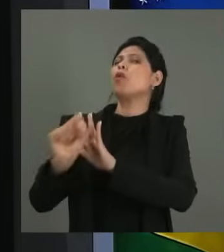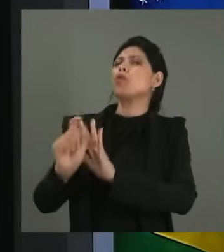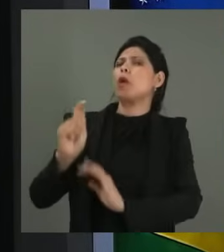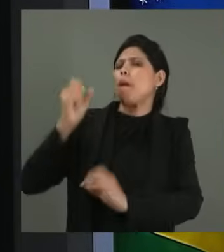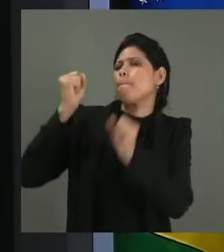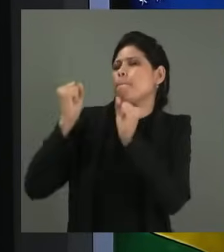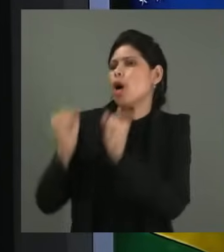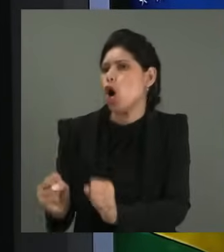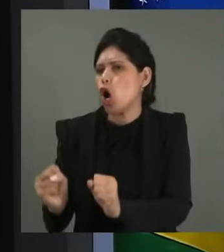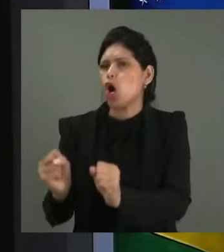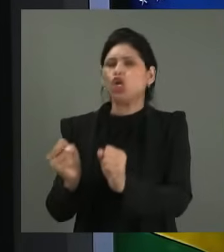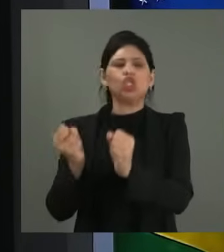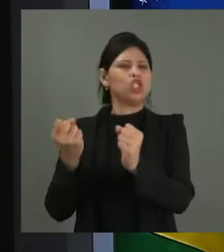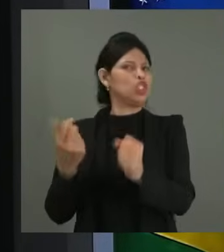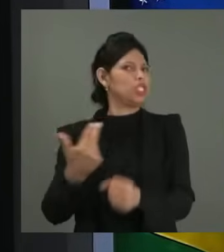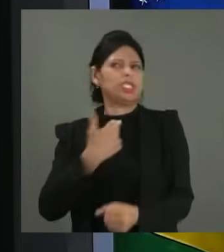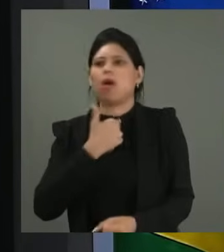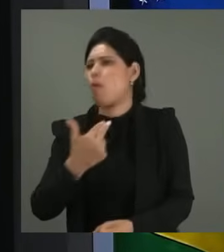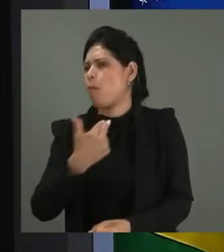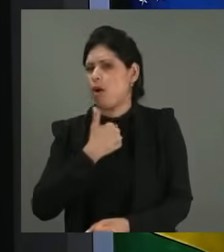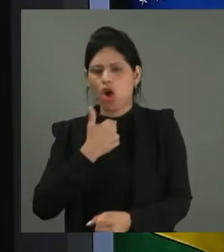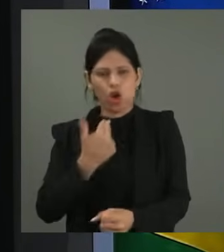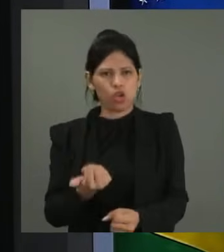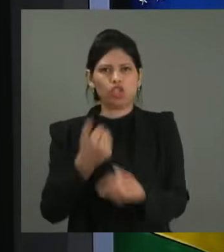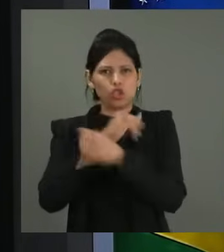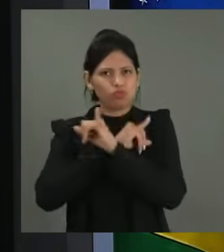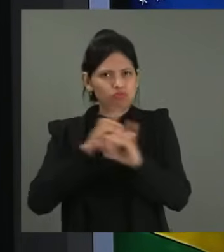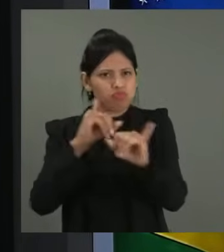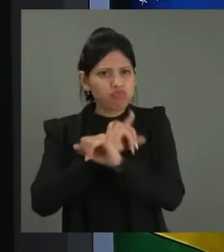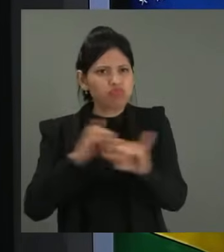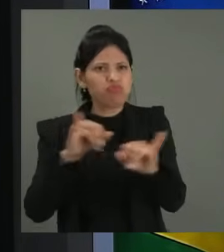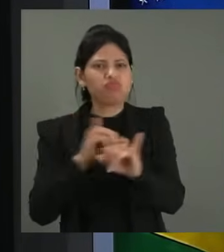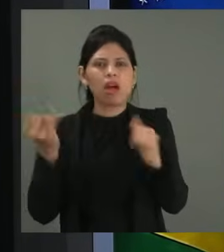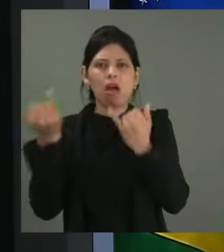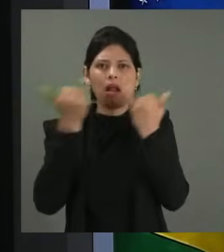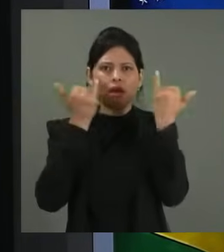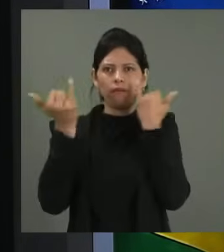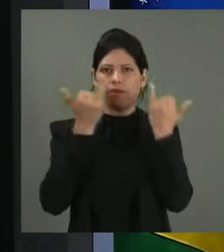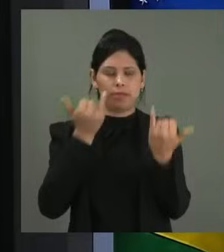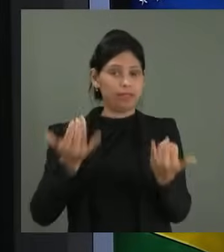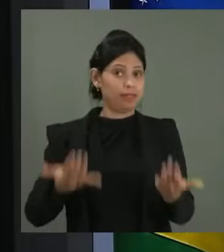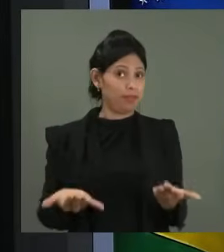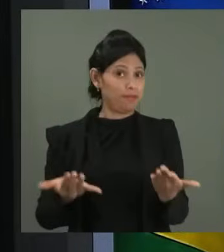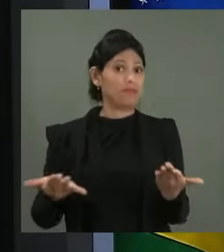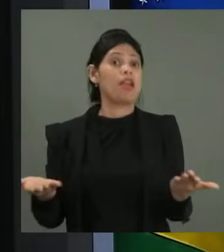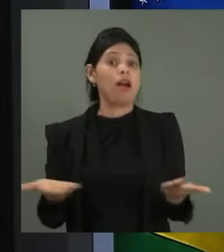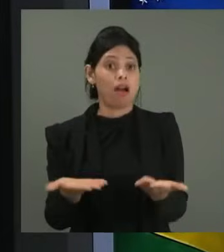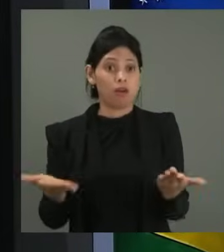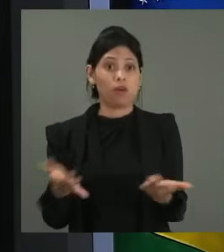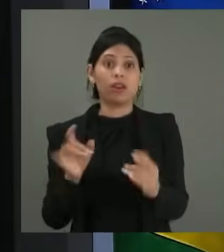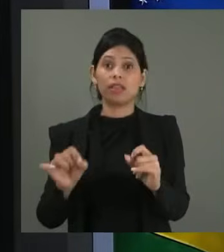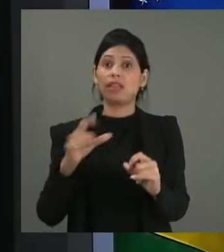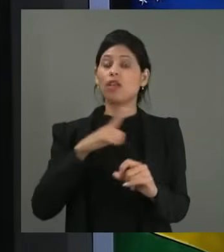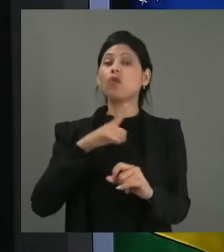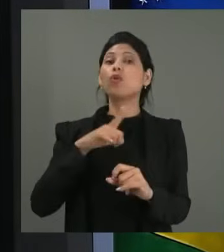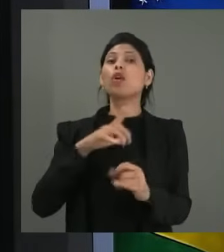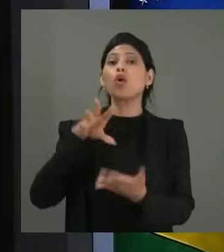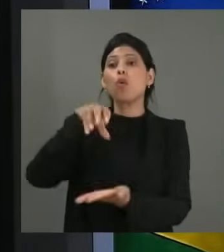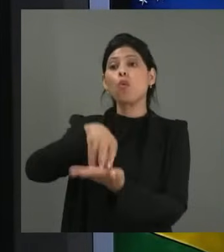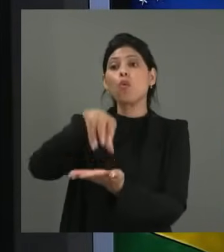pode, o que não pode ser divulgado. Com isso, passa a funcionar como órgão de